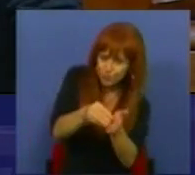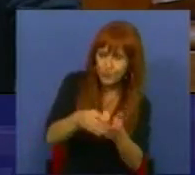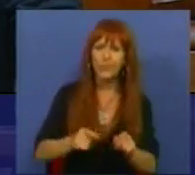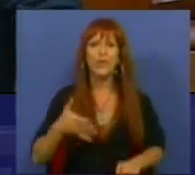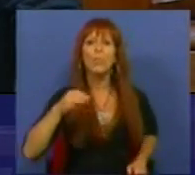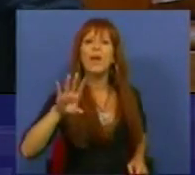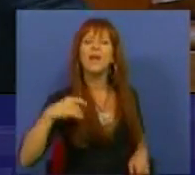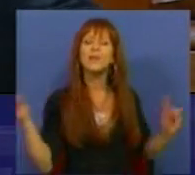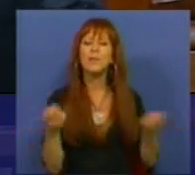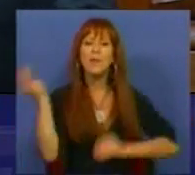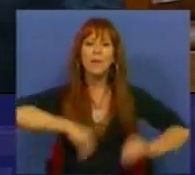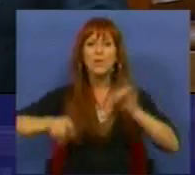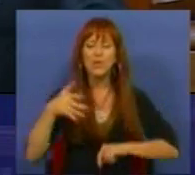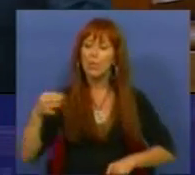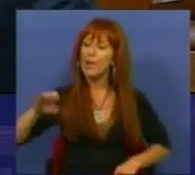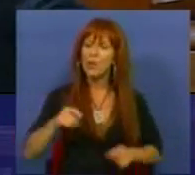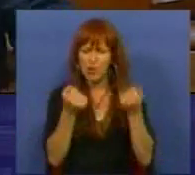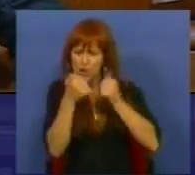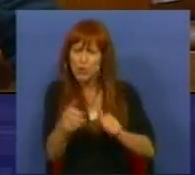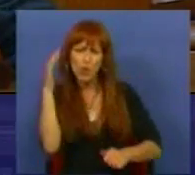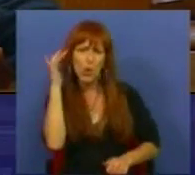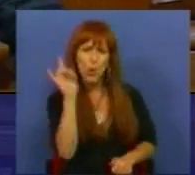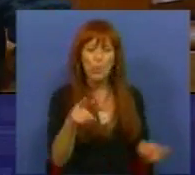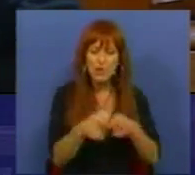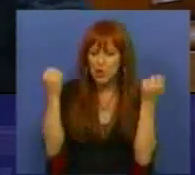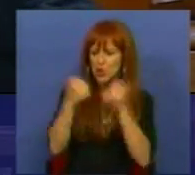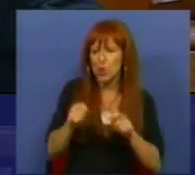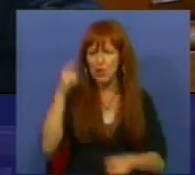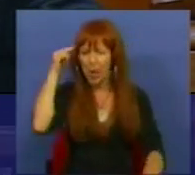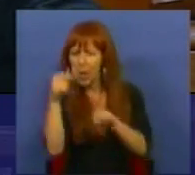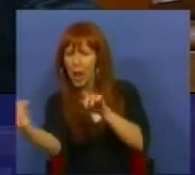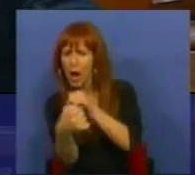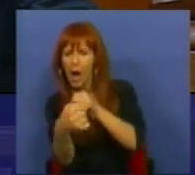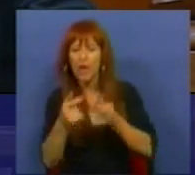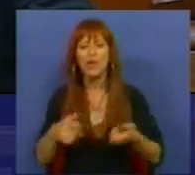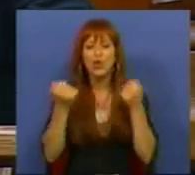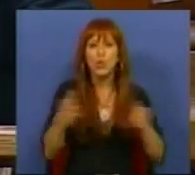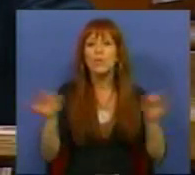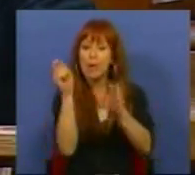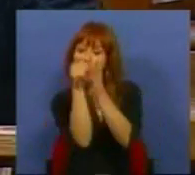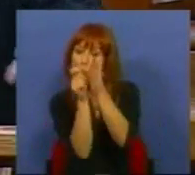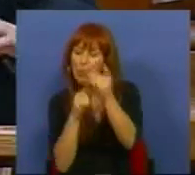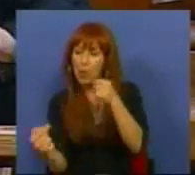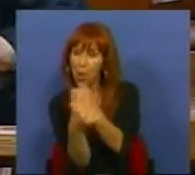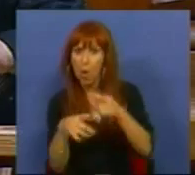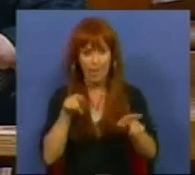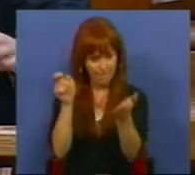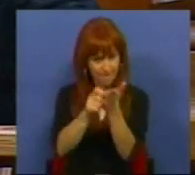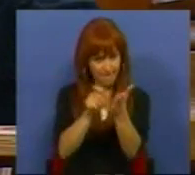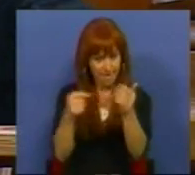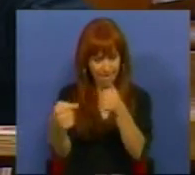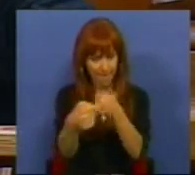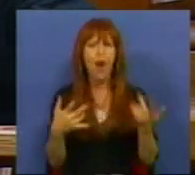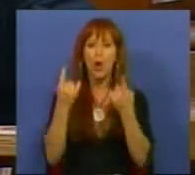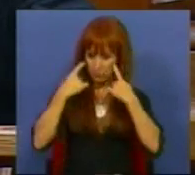O PS da campanha eleitoral foi um PS que escondeu números, escondeu intenções, escondeu uma agenda. Essa agenda